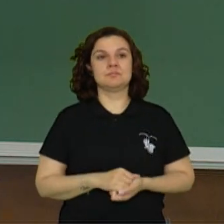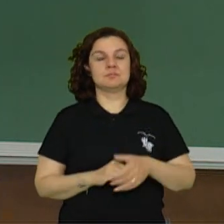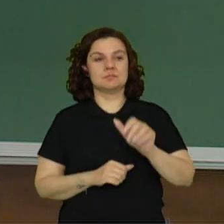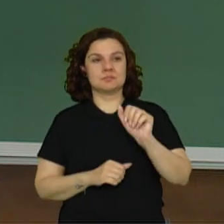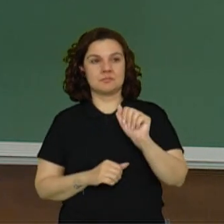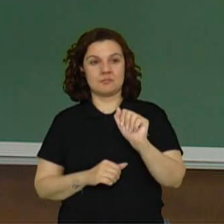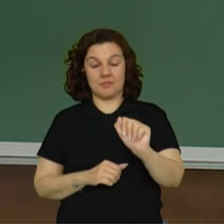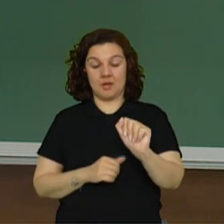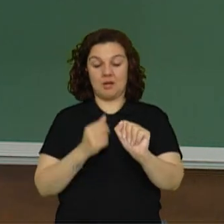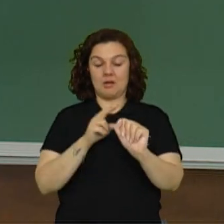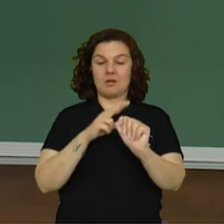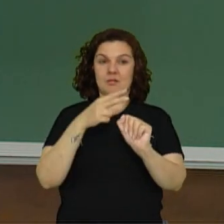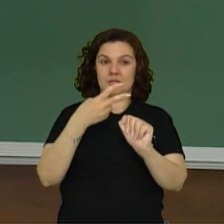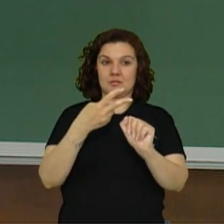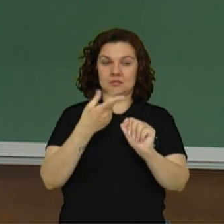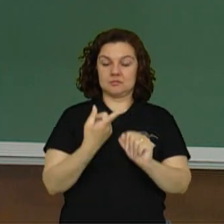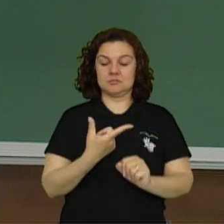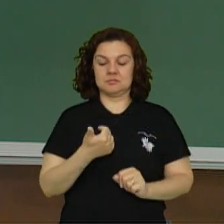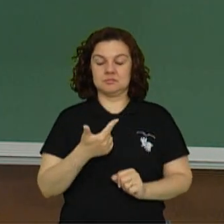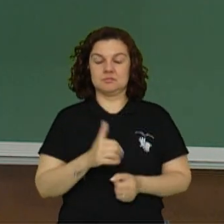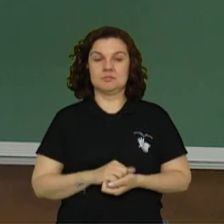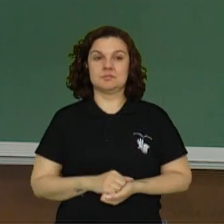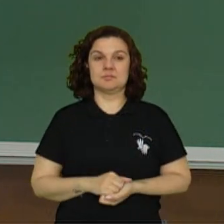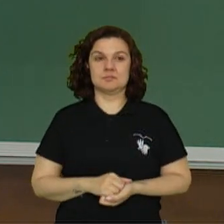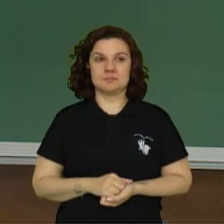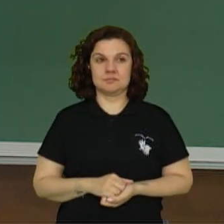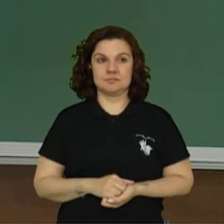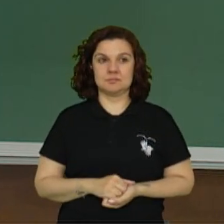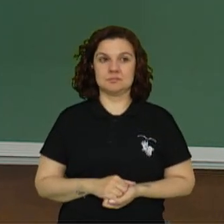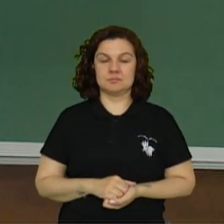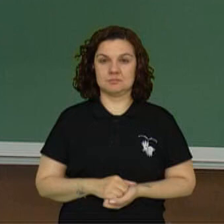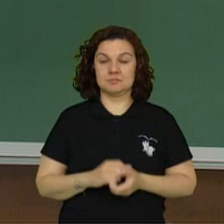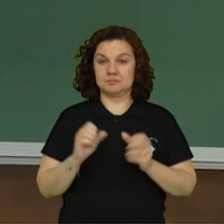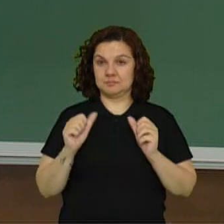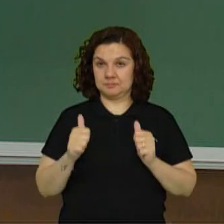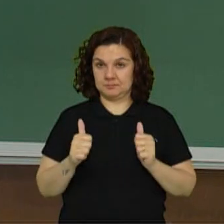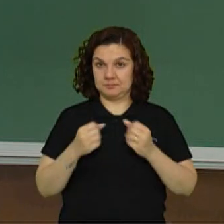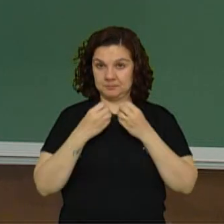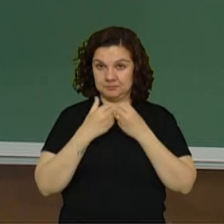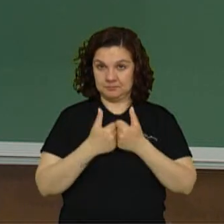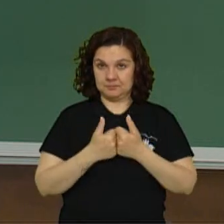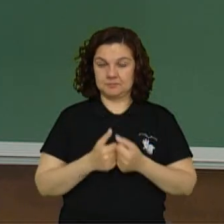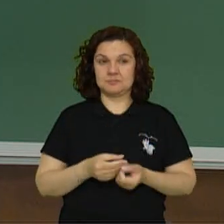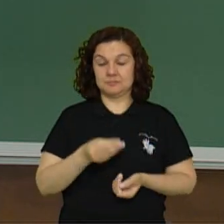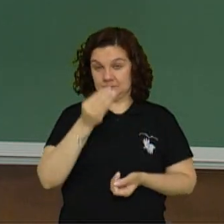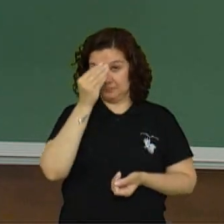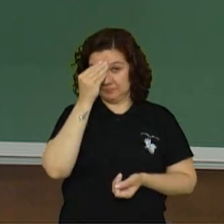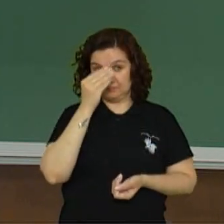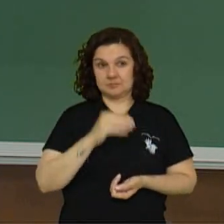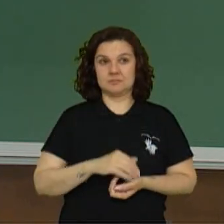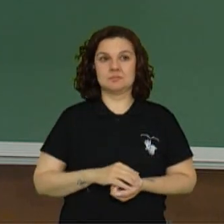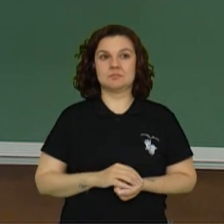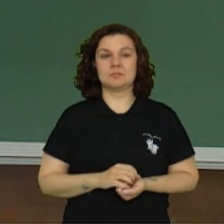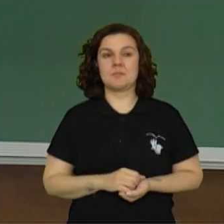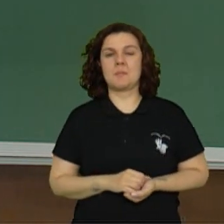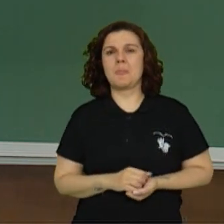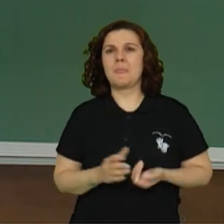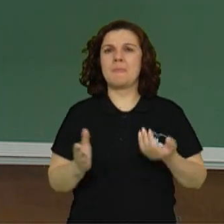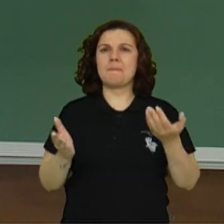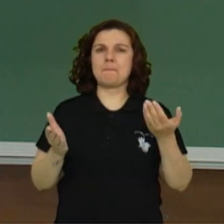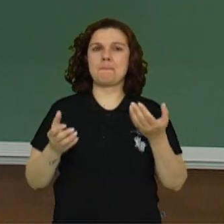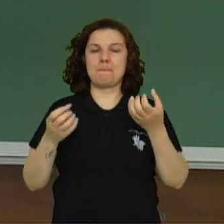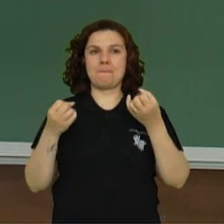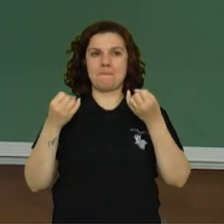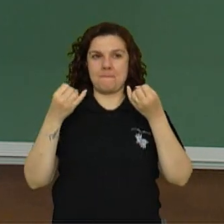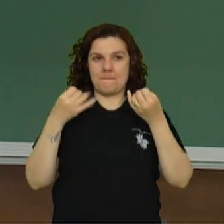que não precisa escrever, e o 12 na divisão do 36 por 3. Guarde essa fórmula. Falamos no começo